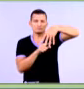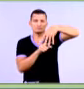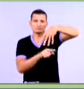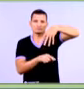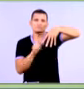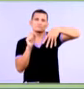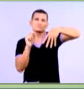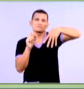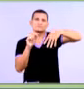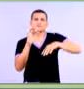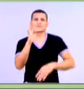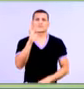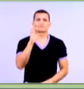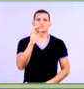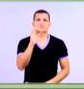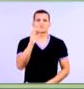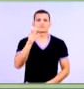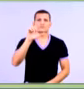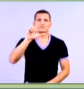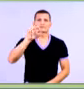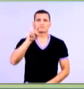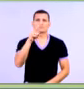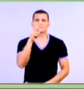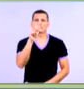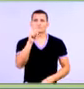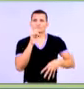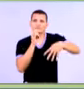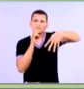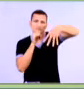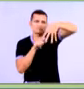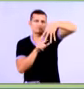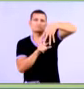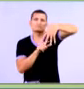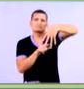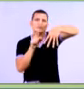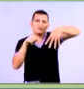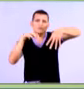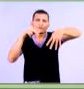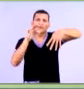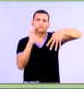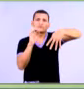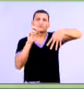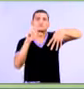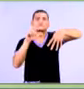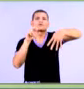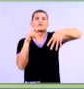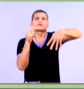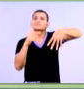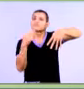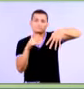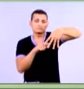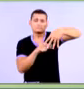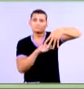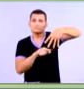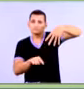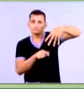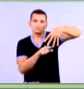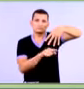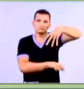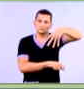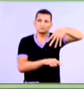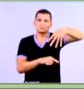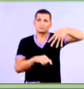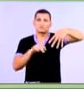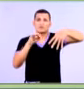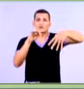o nó-folha? O nó-folha, por exemplo, esse daqui seria um nó-folha, porque ele não tem filhos, né? O nó de derivação, essa raiz